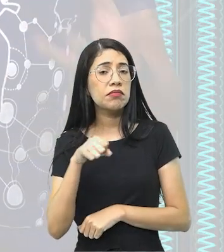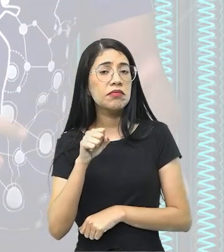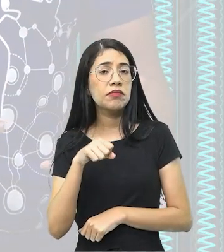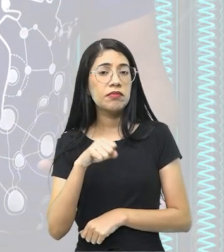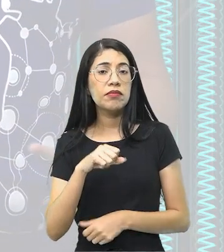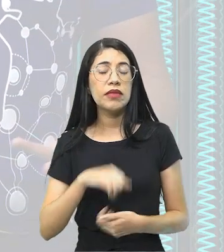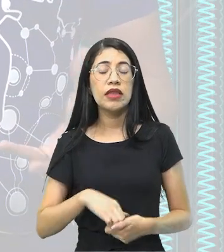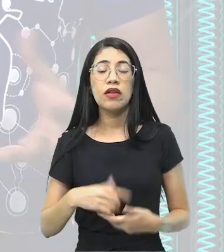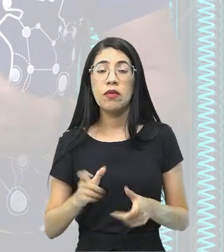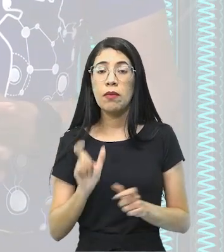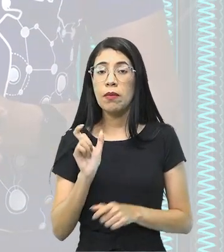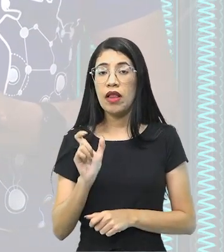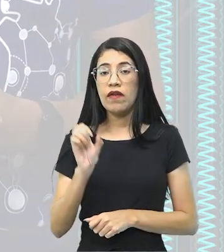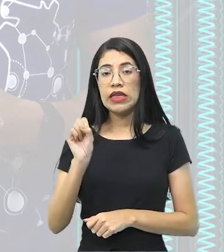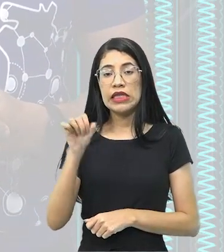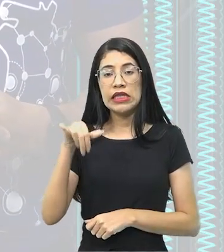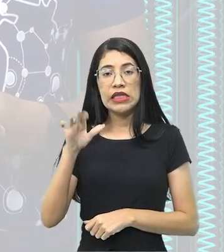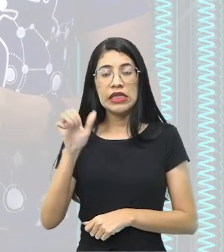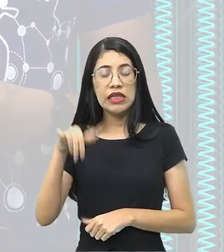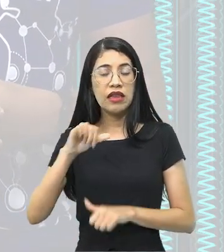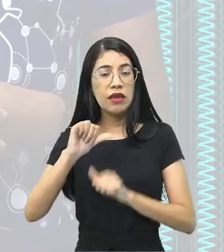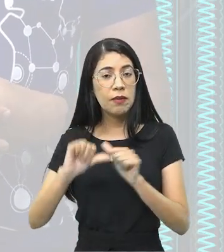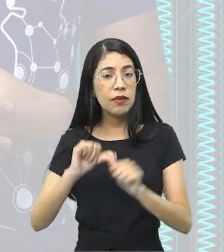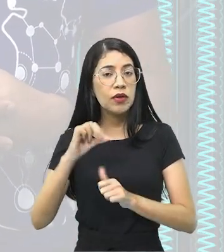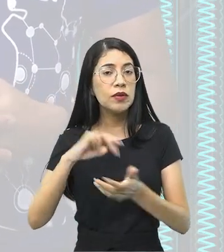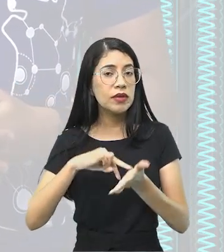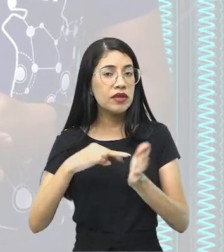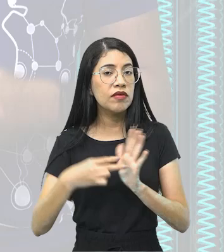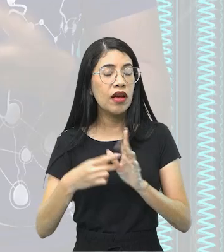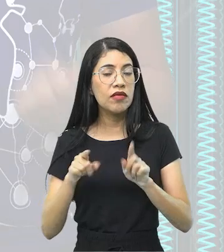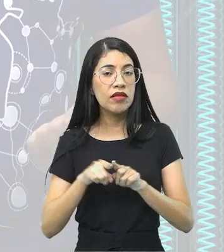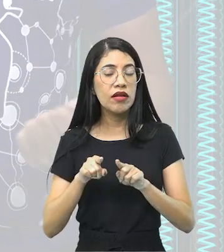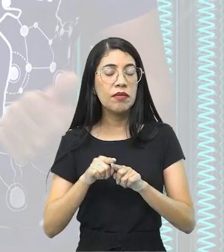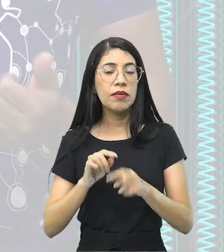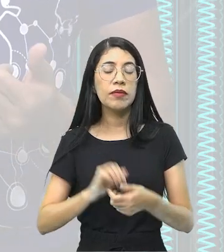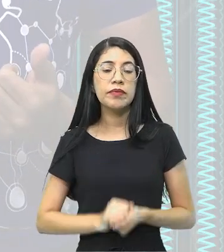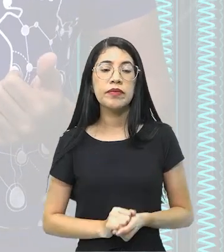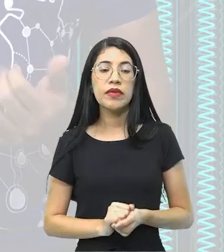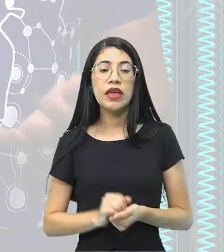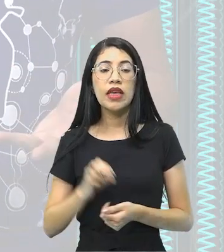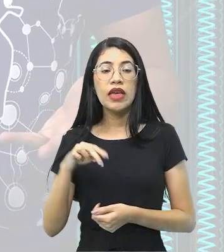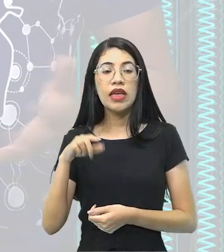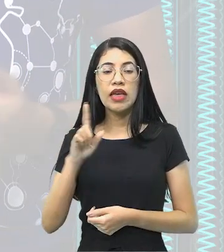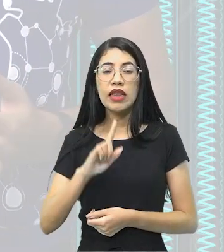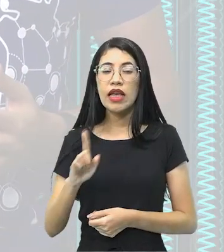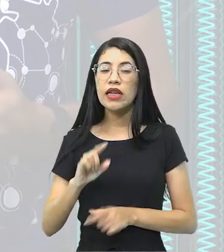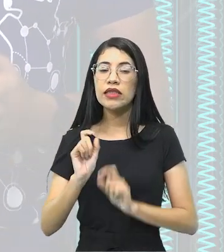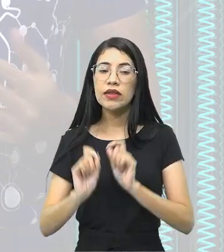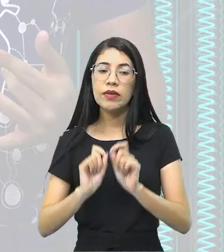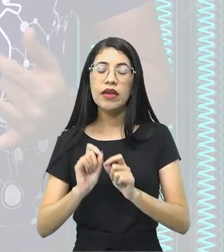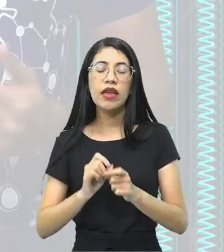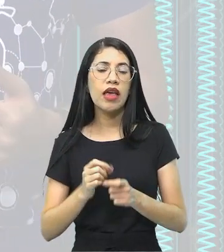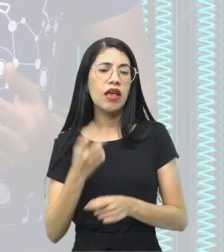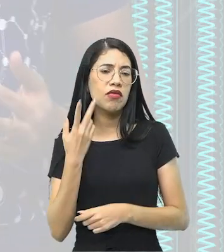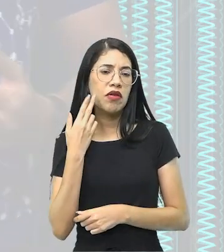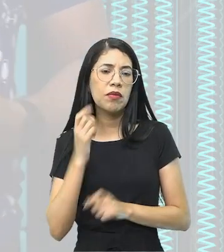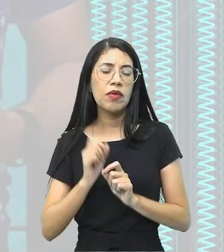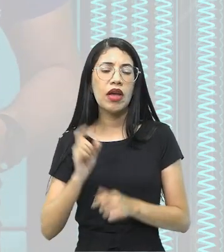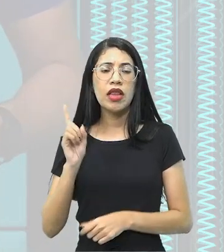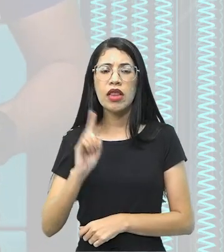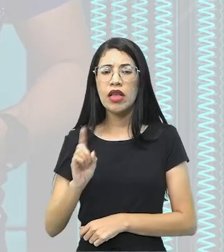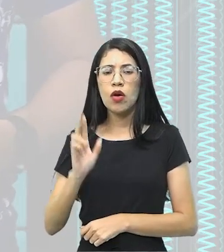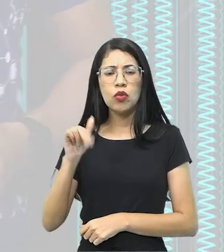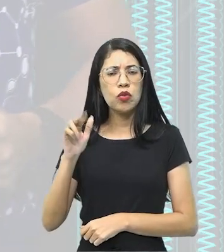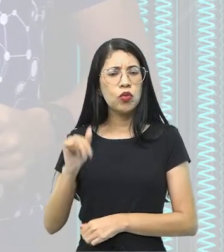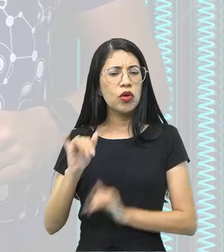sim dando alteração de sentido, né? Numa afirmação. E negação, que é bem mais tranquilo, né? Não,